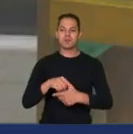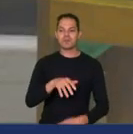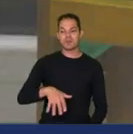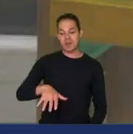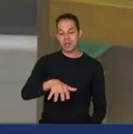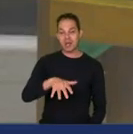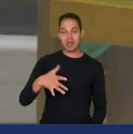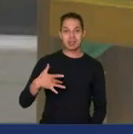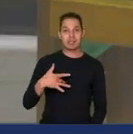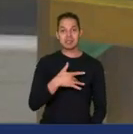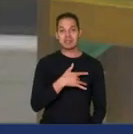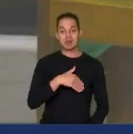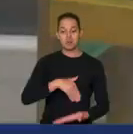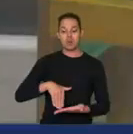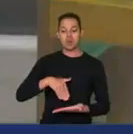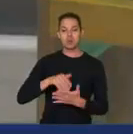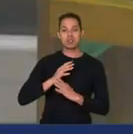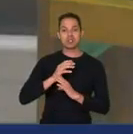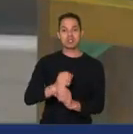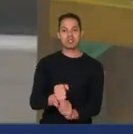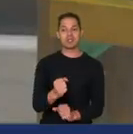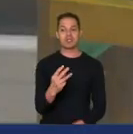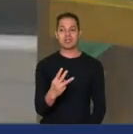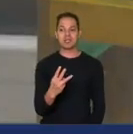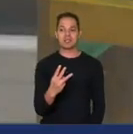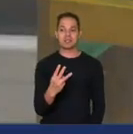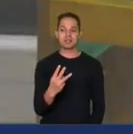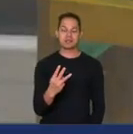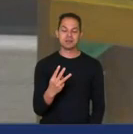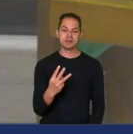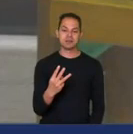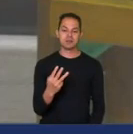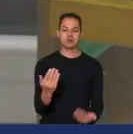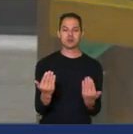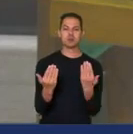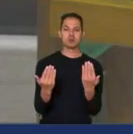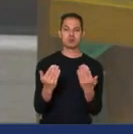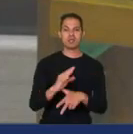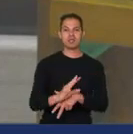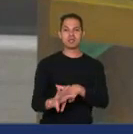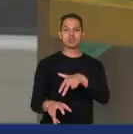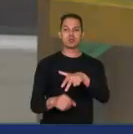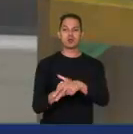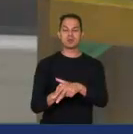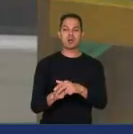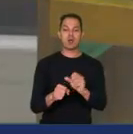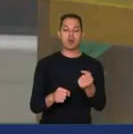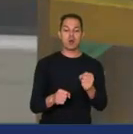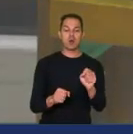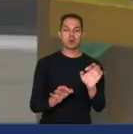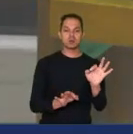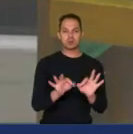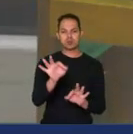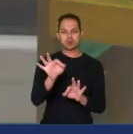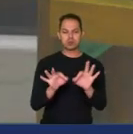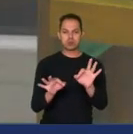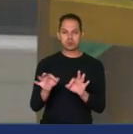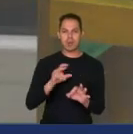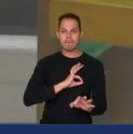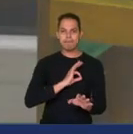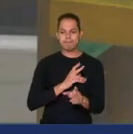3 secretários presos ou afastados por suspeita de corrupção, 8 operações policiais dentro da